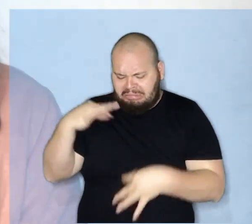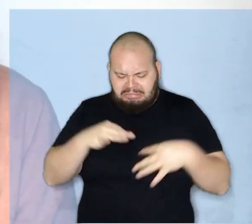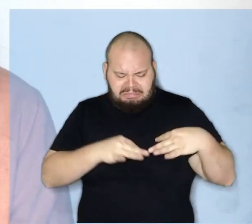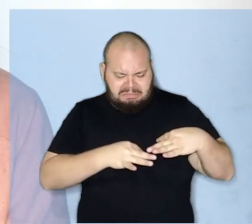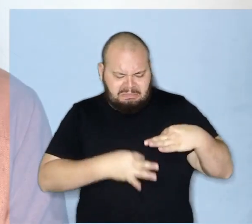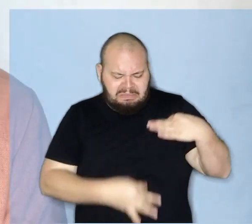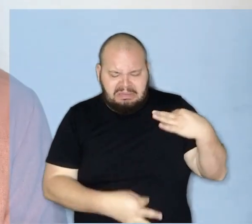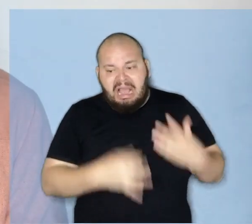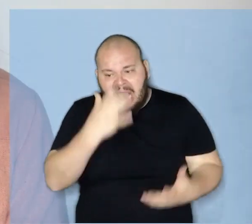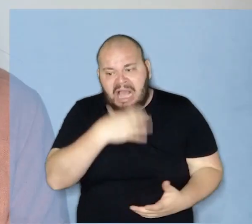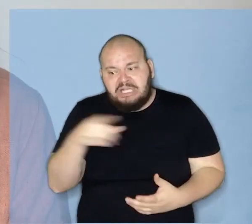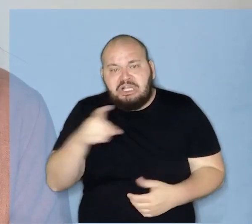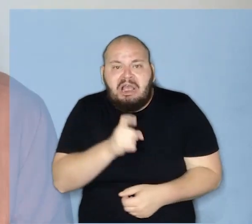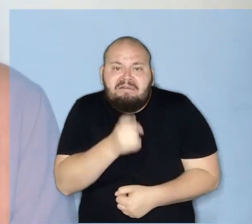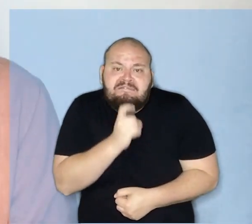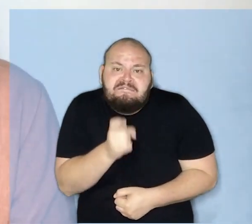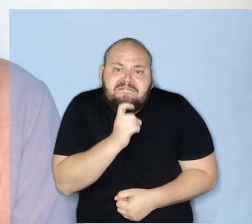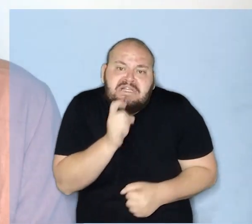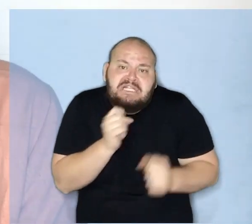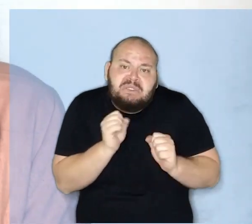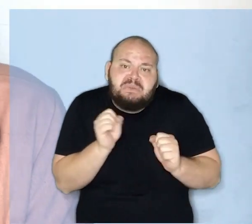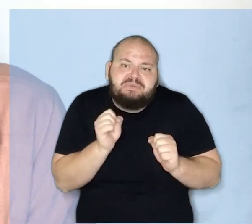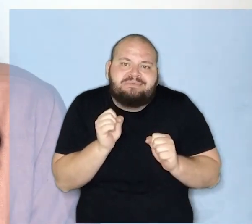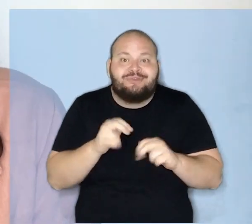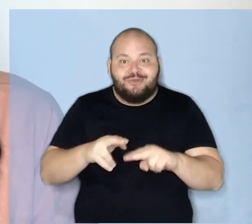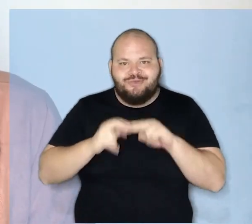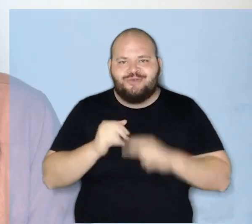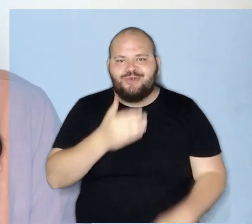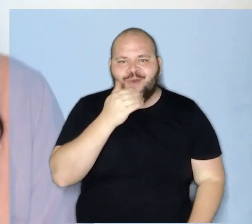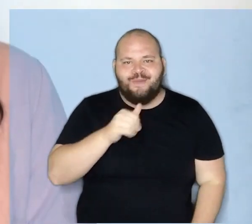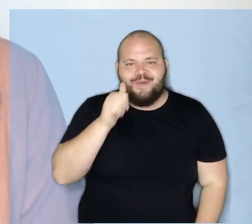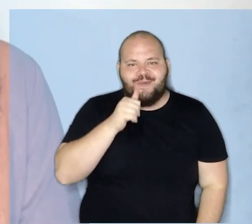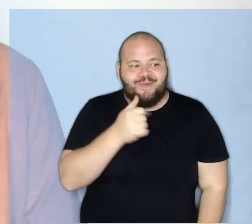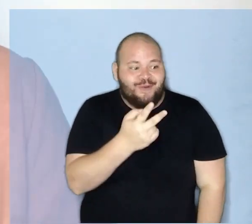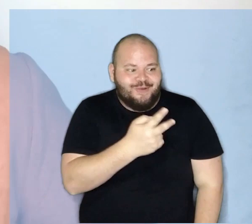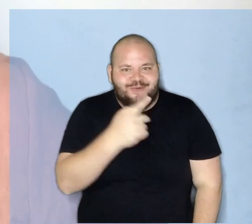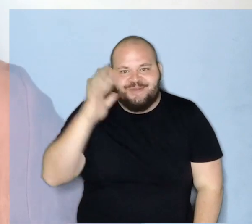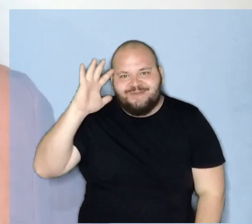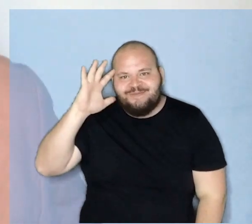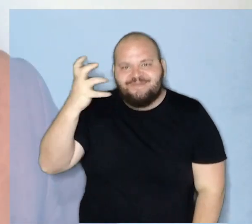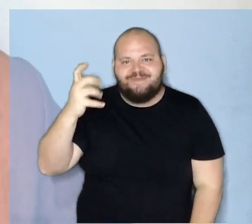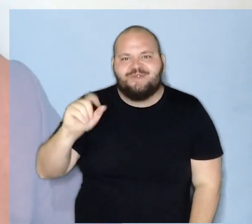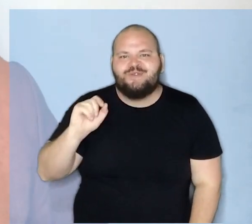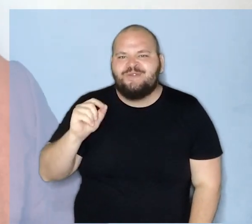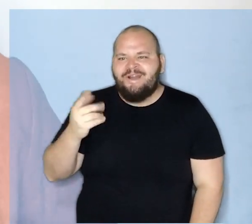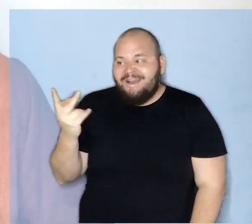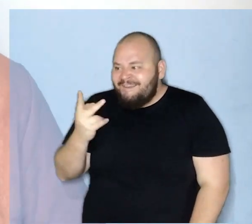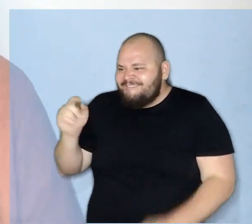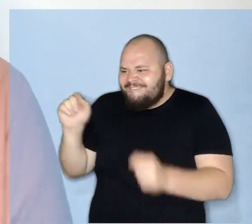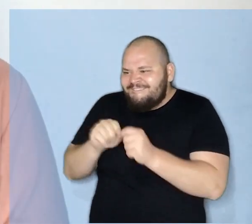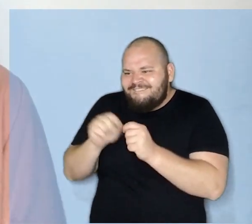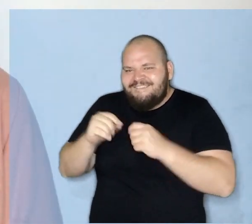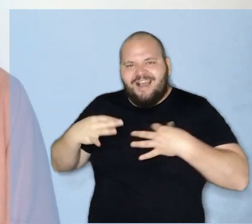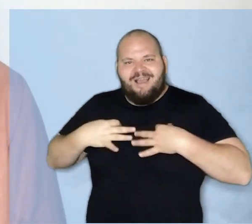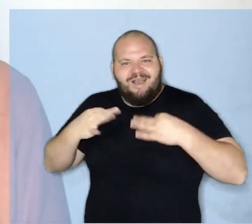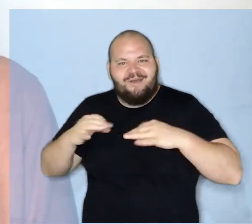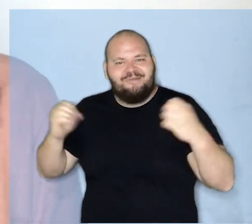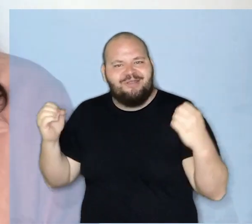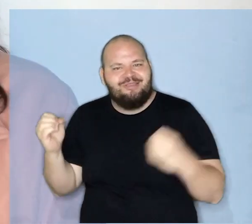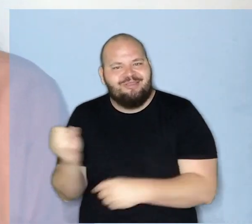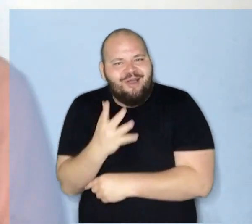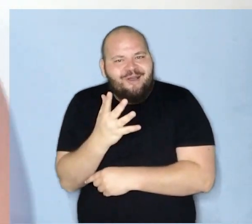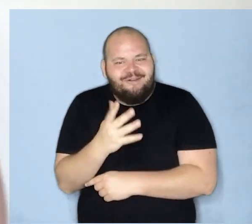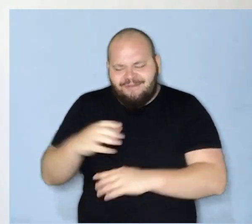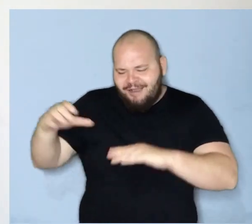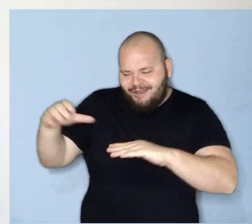Pois tiveram a ideia juntos os 2. Vamos fabricar roupas novas, calçados novos para eles. E foi o que